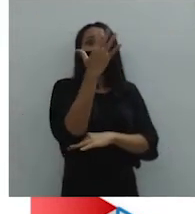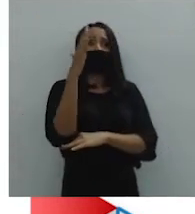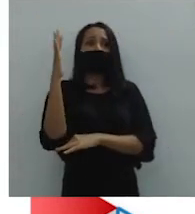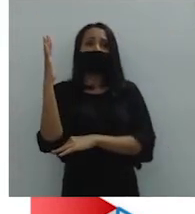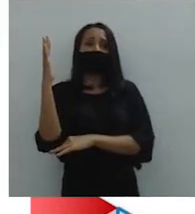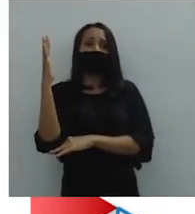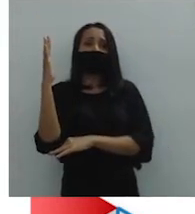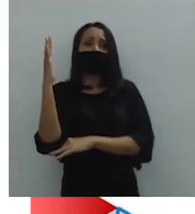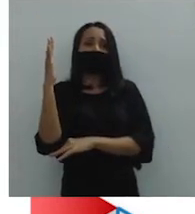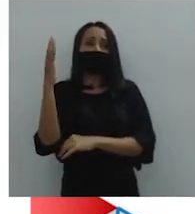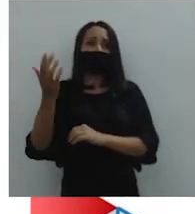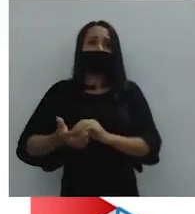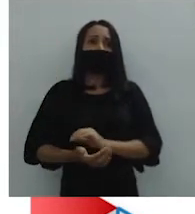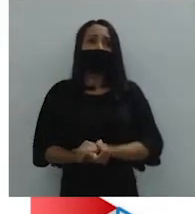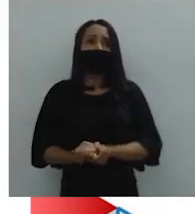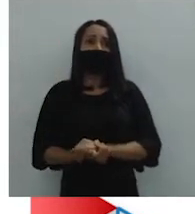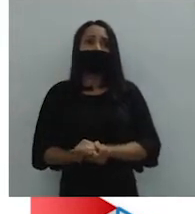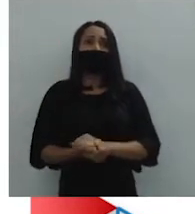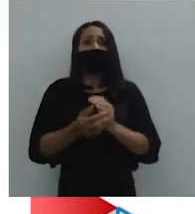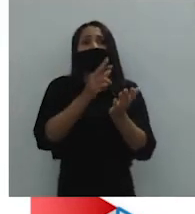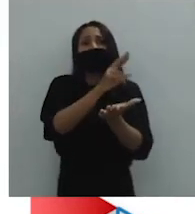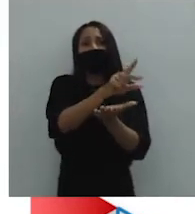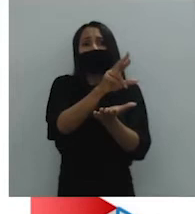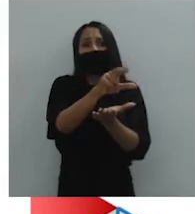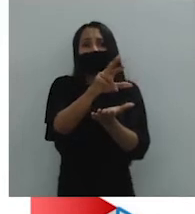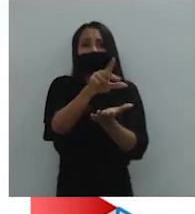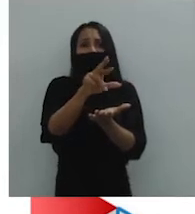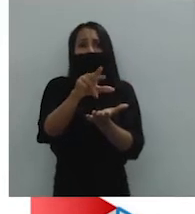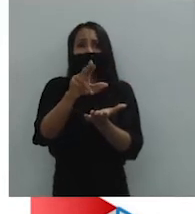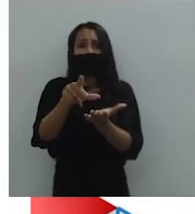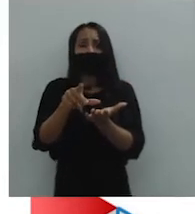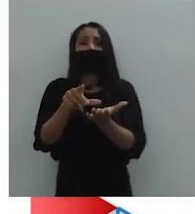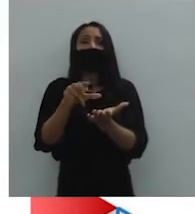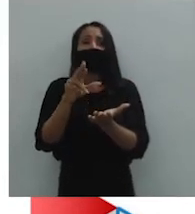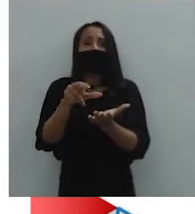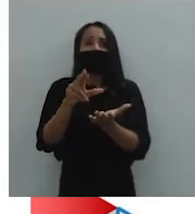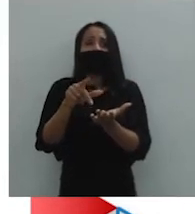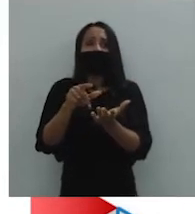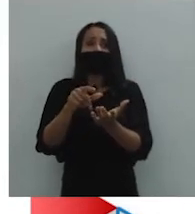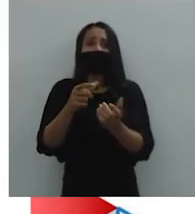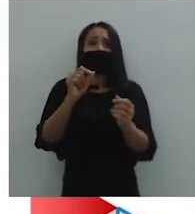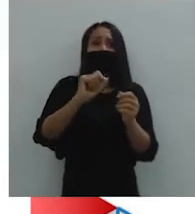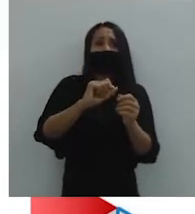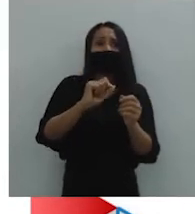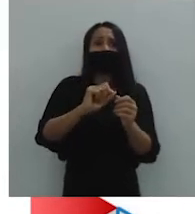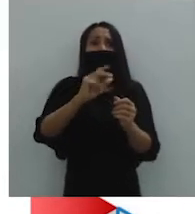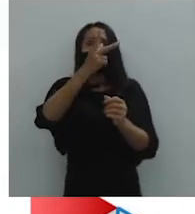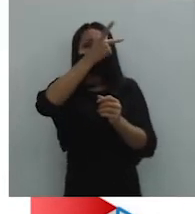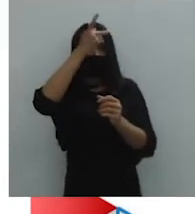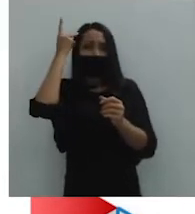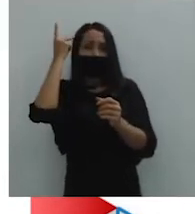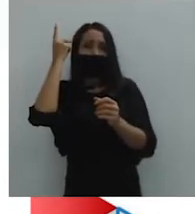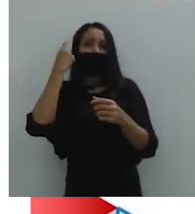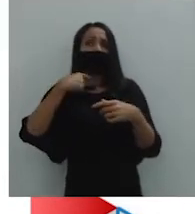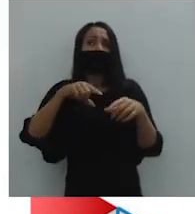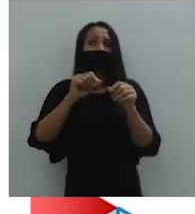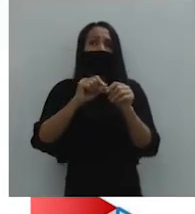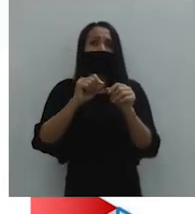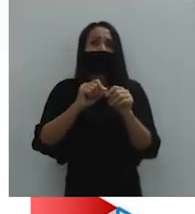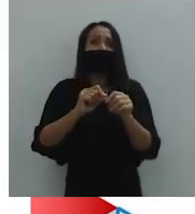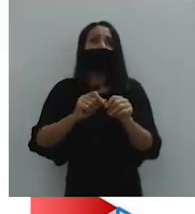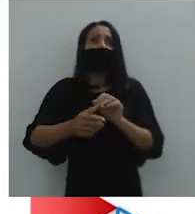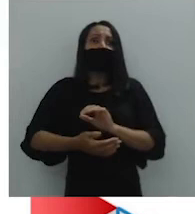paisagens, bem como nas diversas ações, né, que as pessoas realizam nelas. E essas ações,